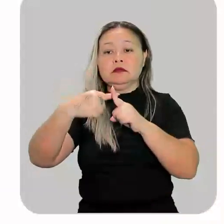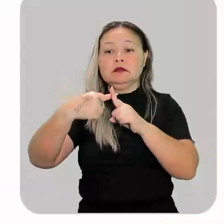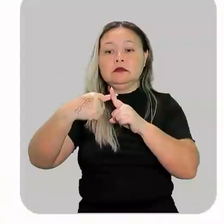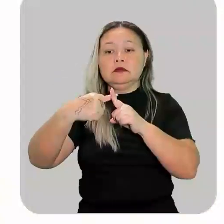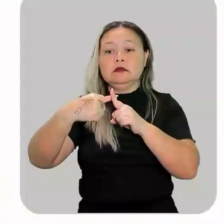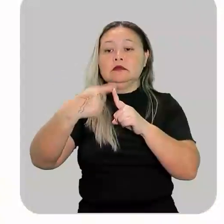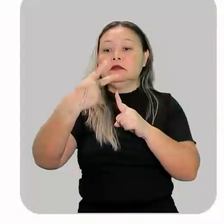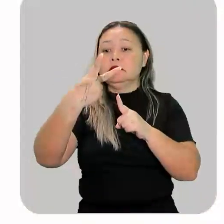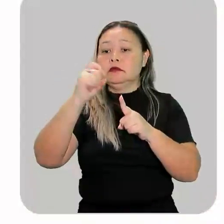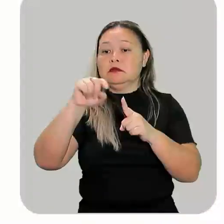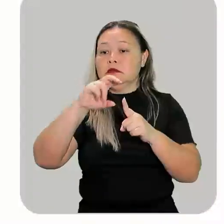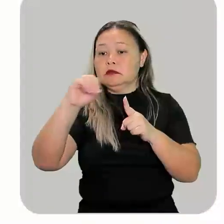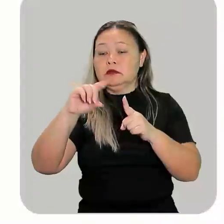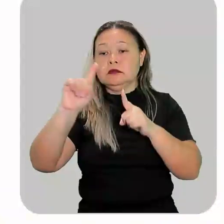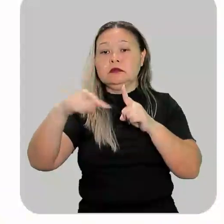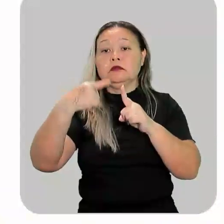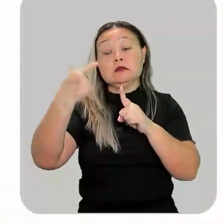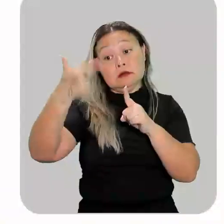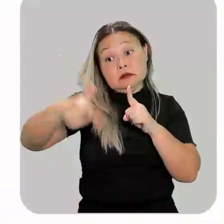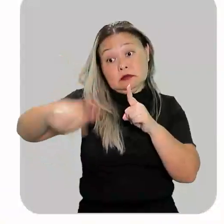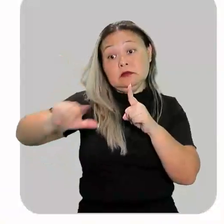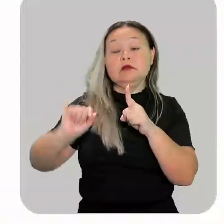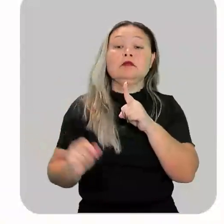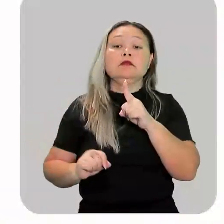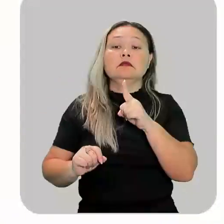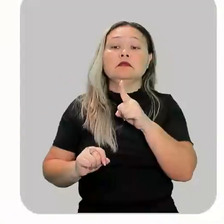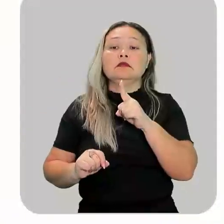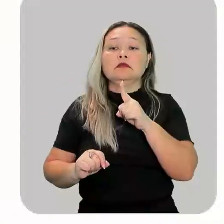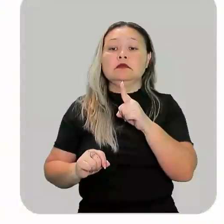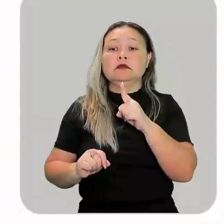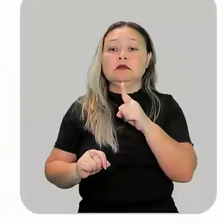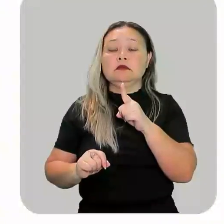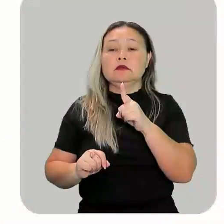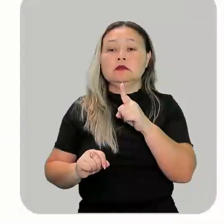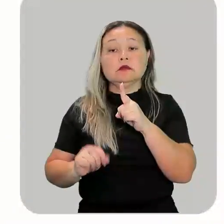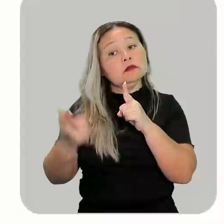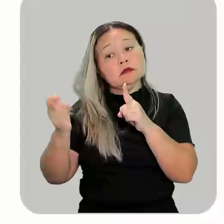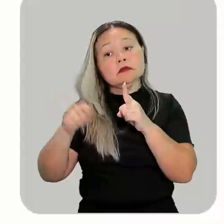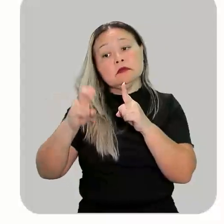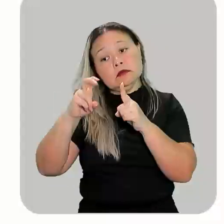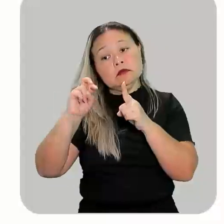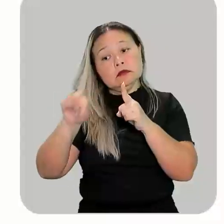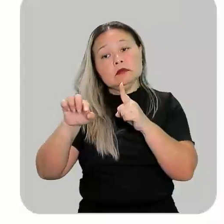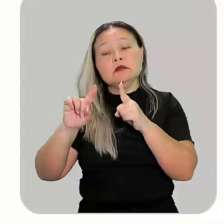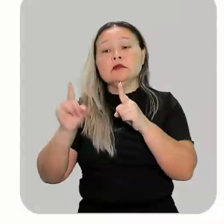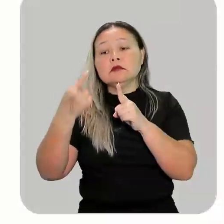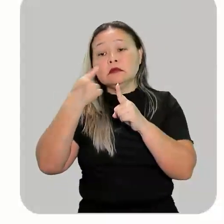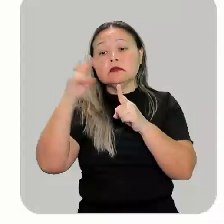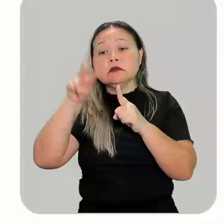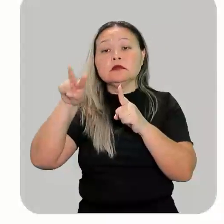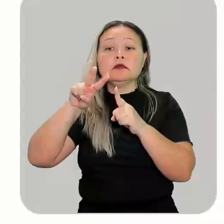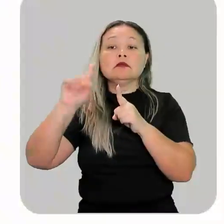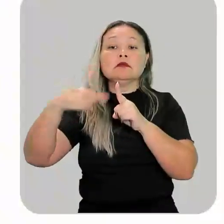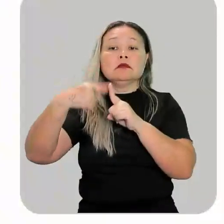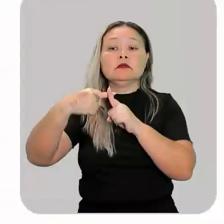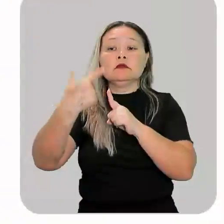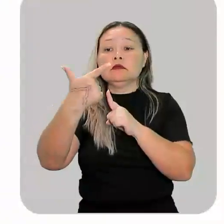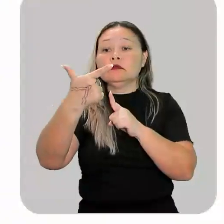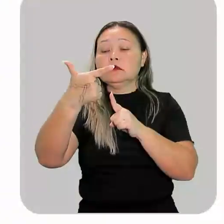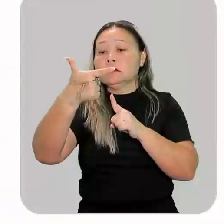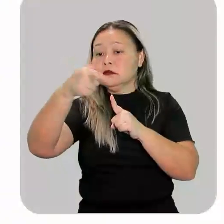mais 2.500. 2.500 duas vezes, né? Duas vezes. Poderia até colocar 5.000? Poderia. Só para vocês visualizarem.